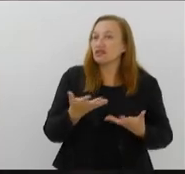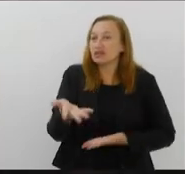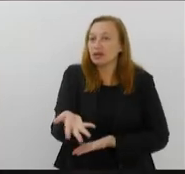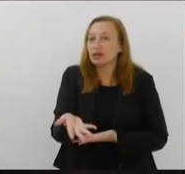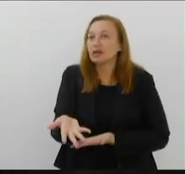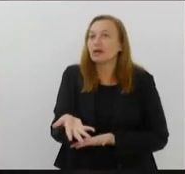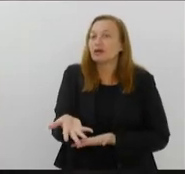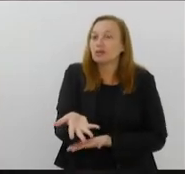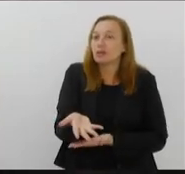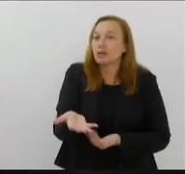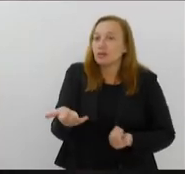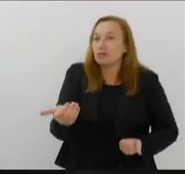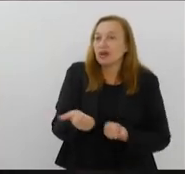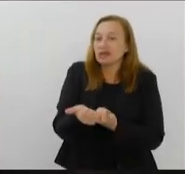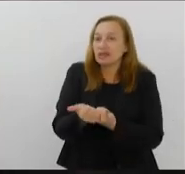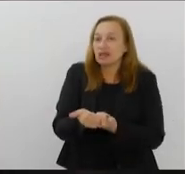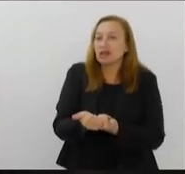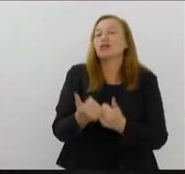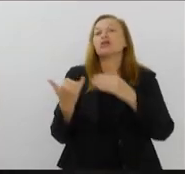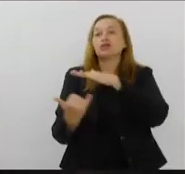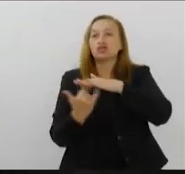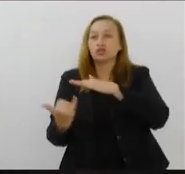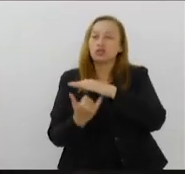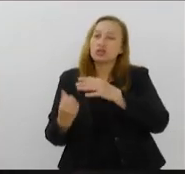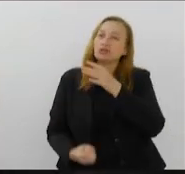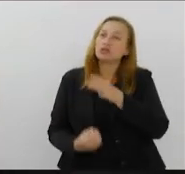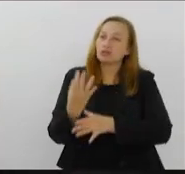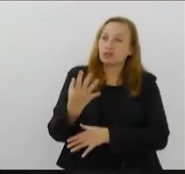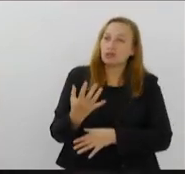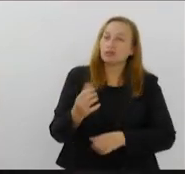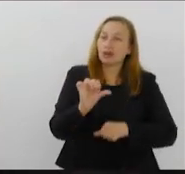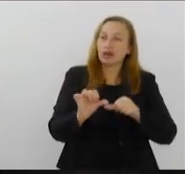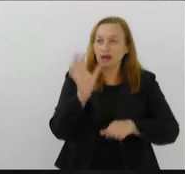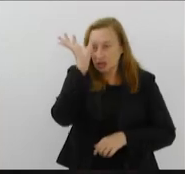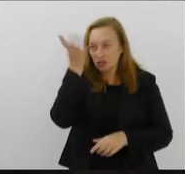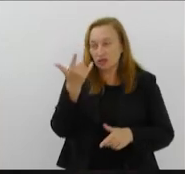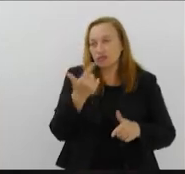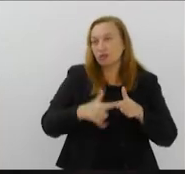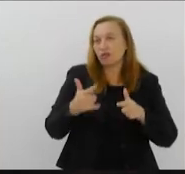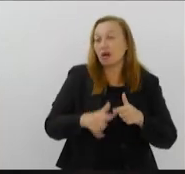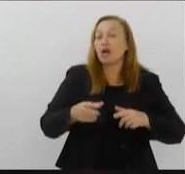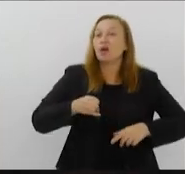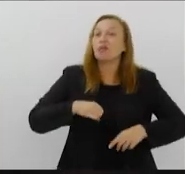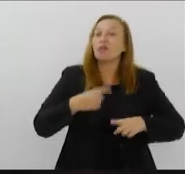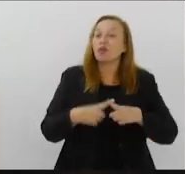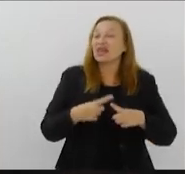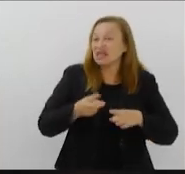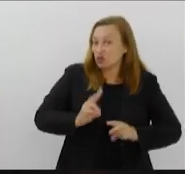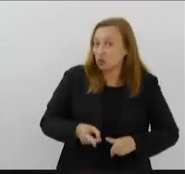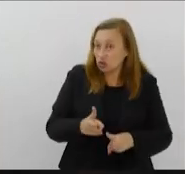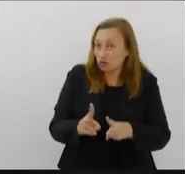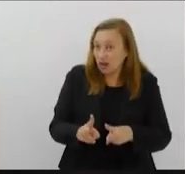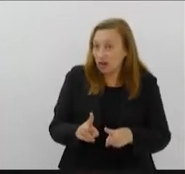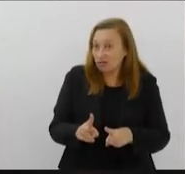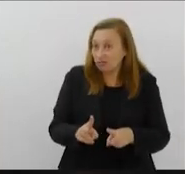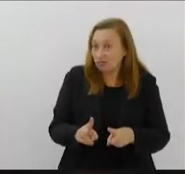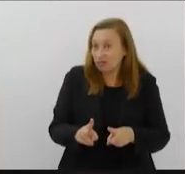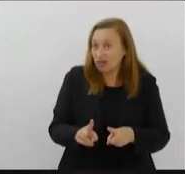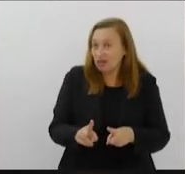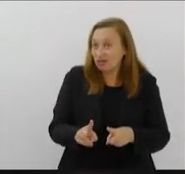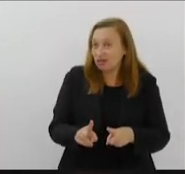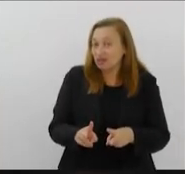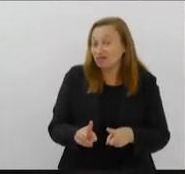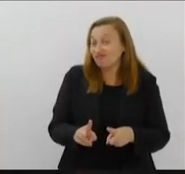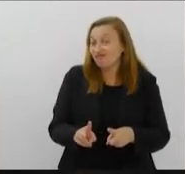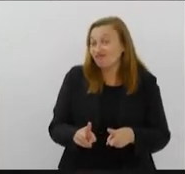em conjunto com as instituições formadoras para resolver essa questão, porque se continuar da forma como está, a gente vai continuar dando